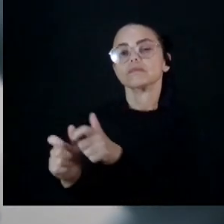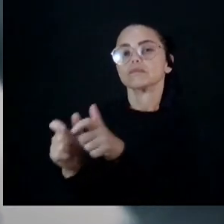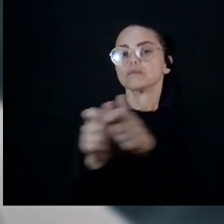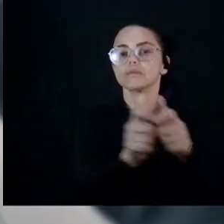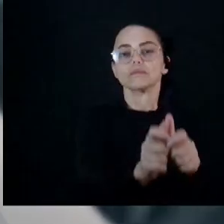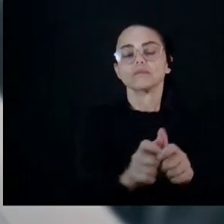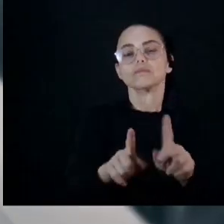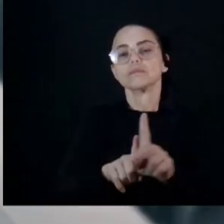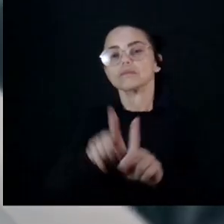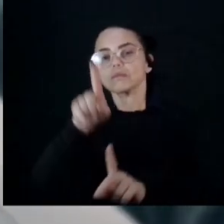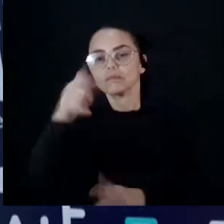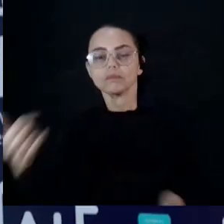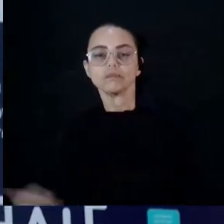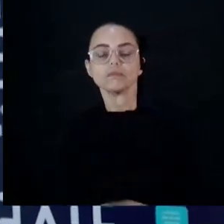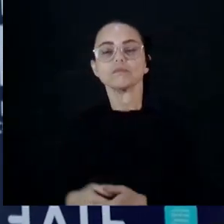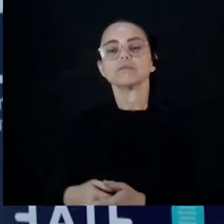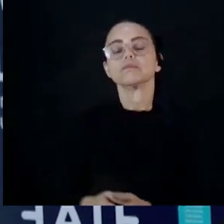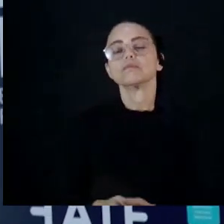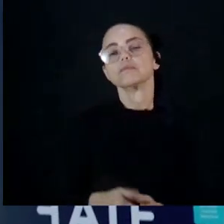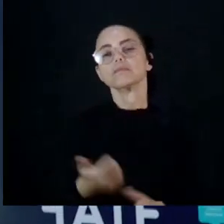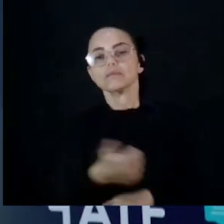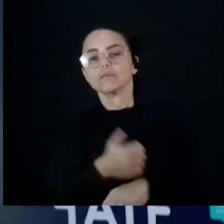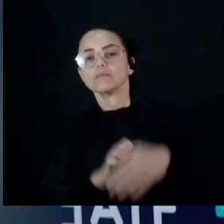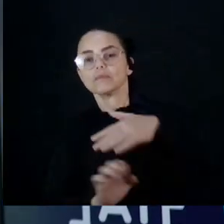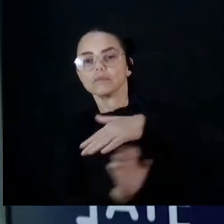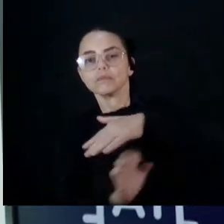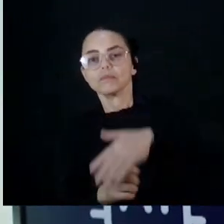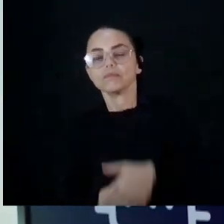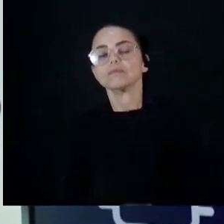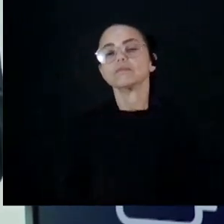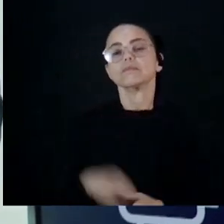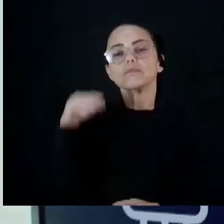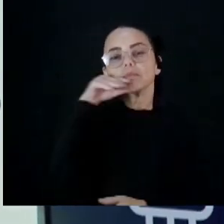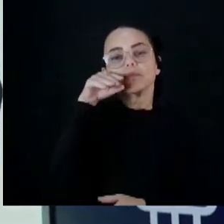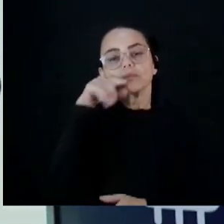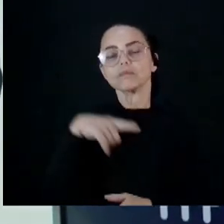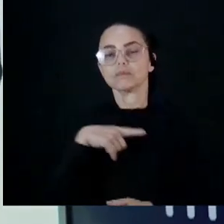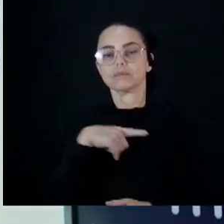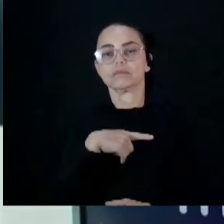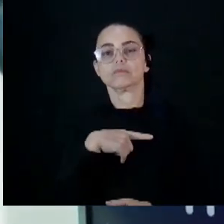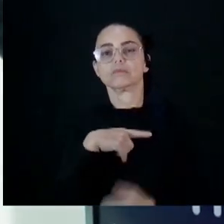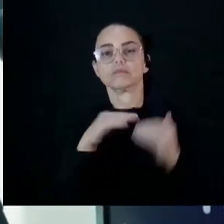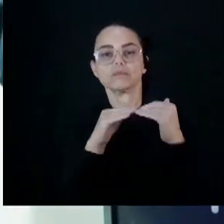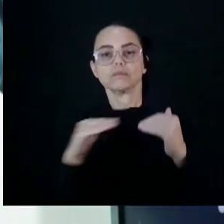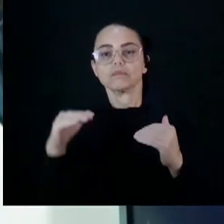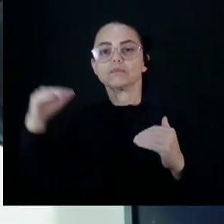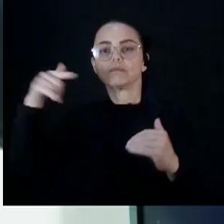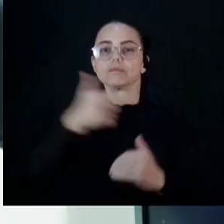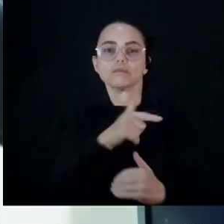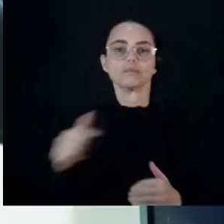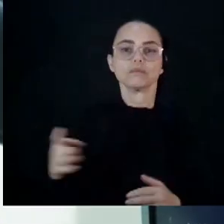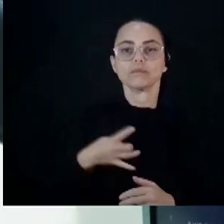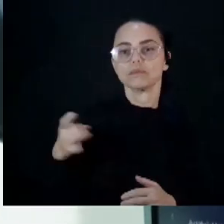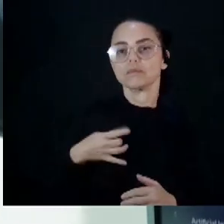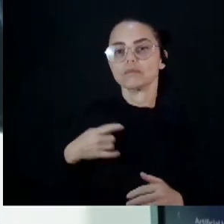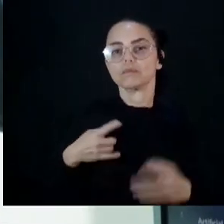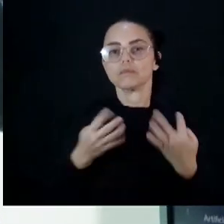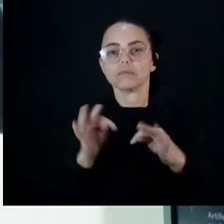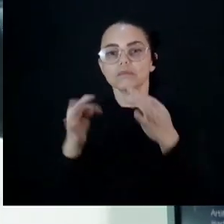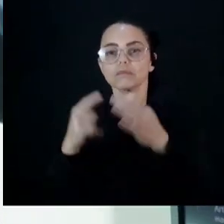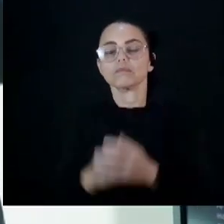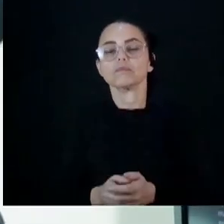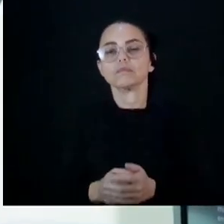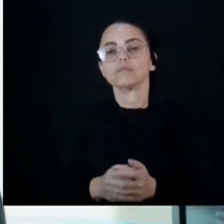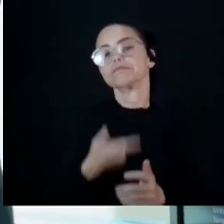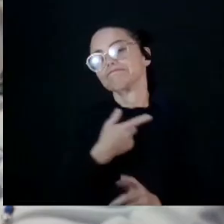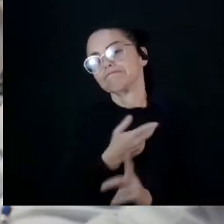o empresário ou em que o empregado esteja, e para não ter medo da tecnologia e boicotar a tecnologia dentro